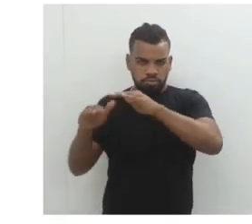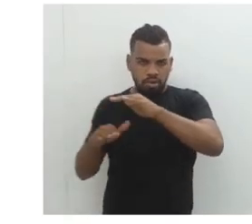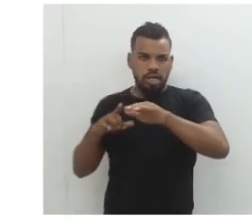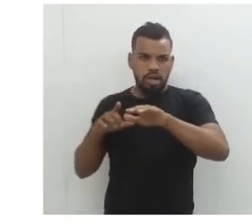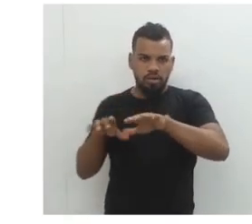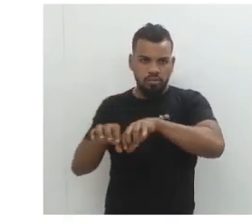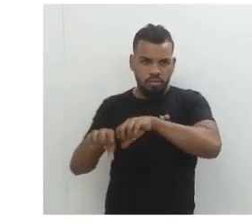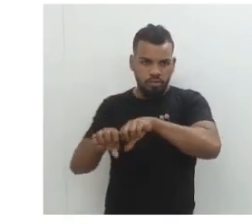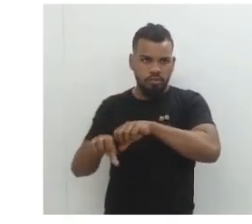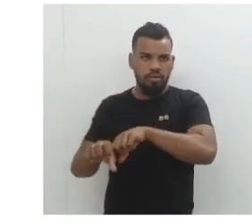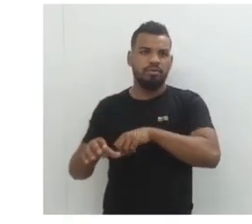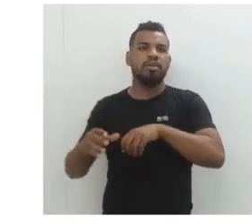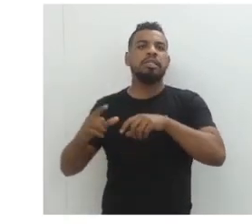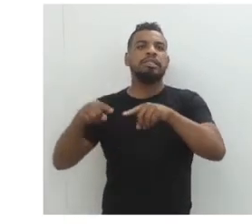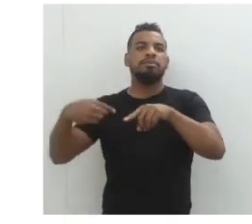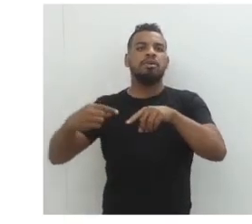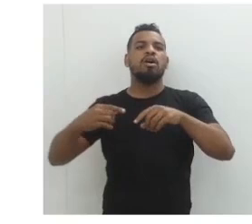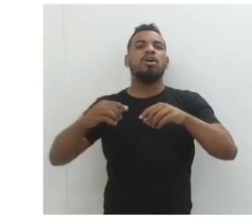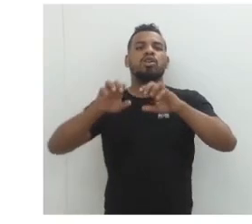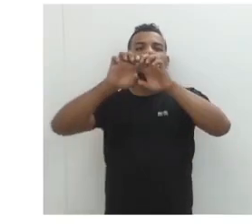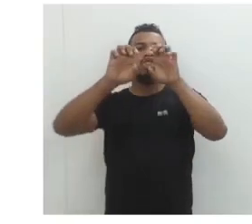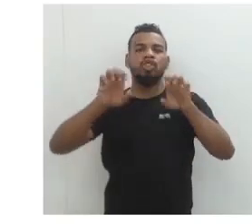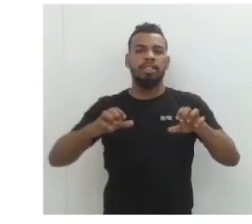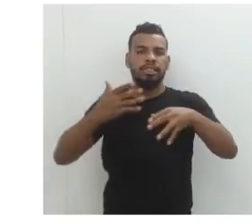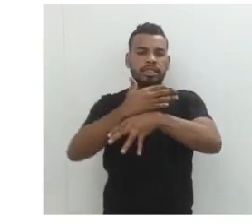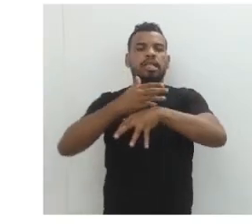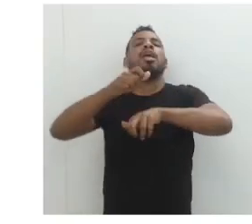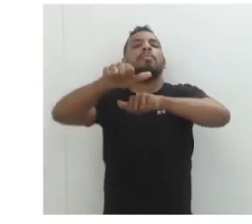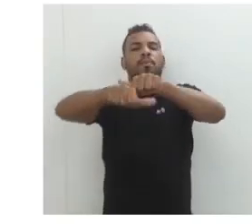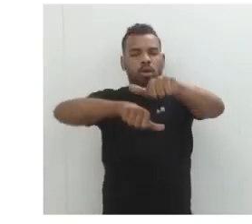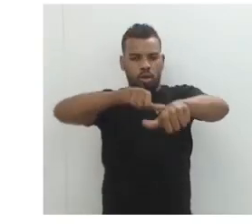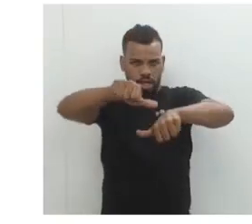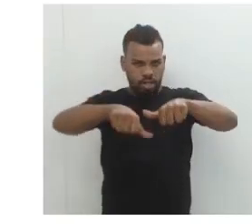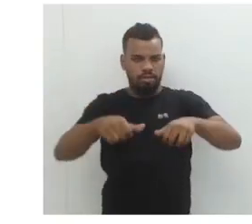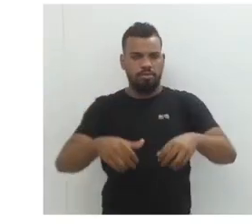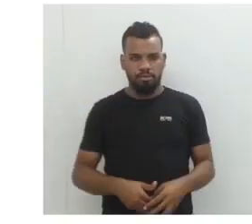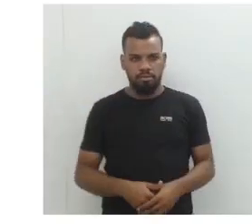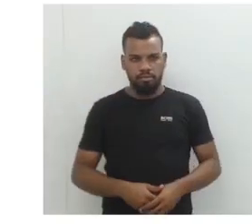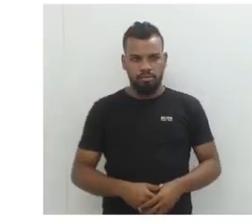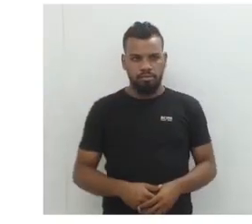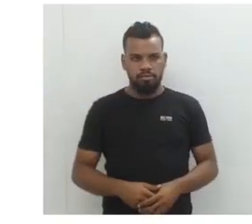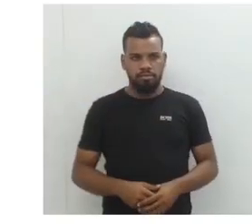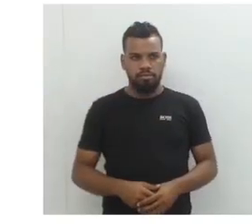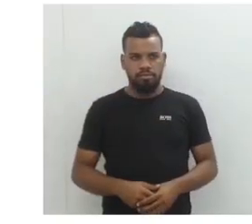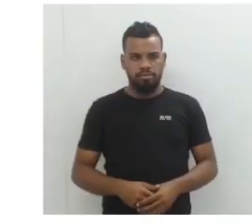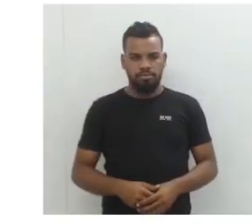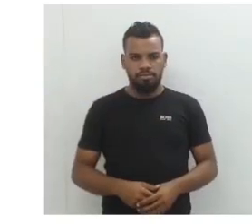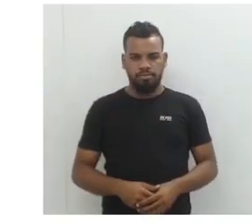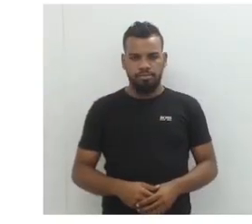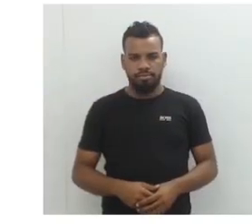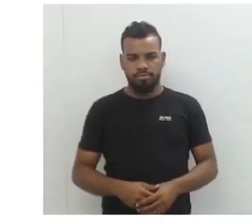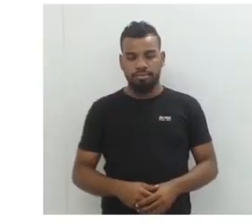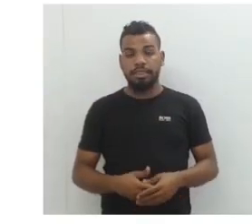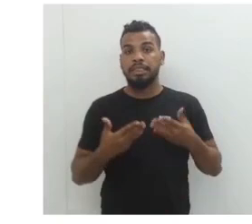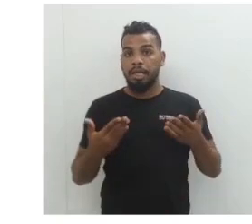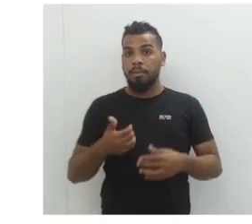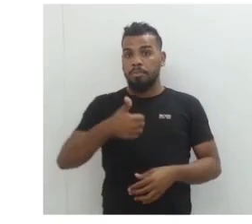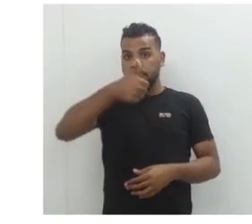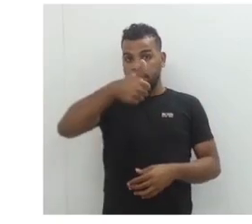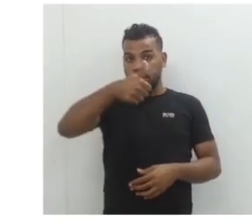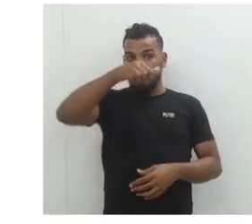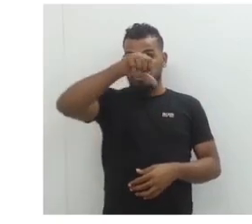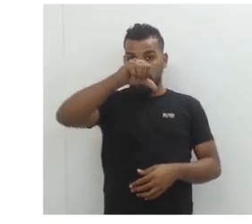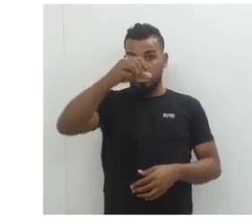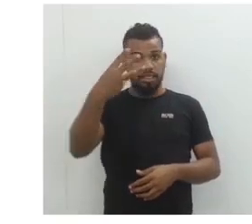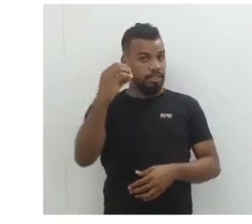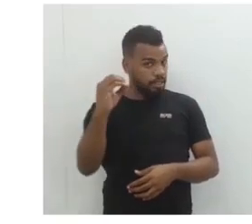consequentemente, uma mudança na estrutura das cidades. E aí, em